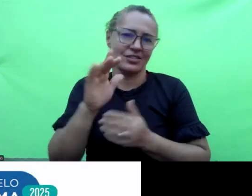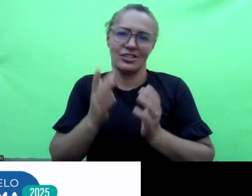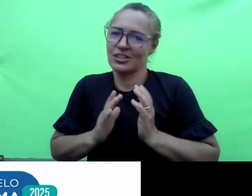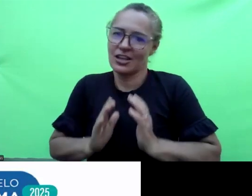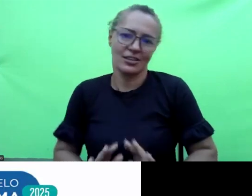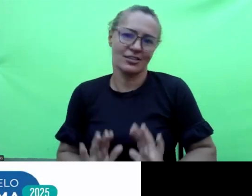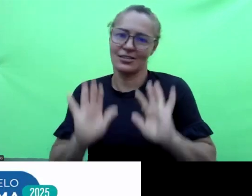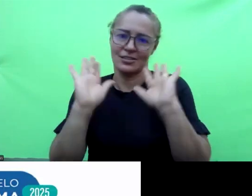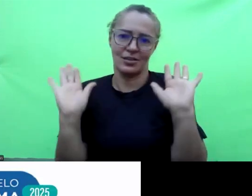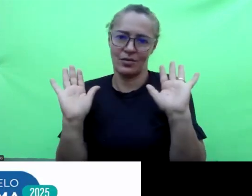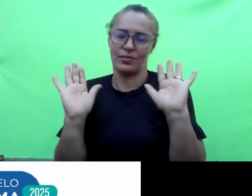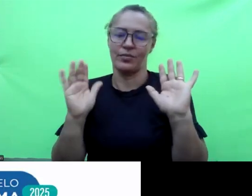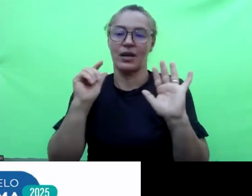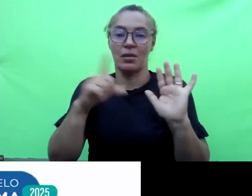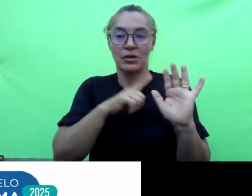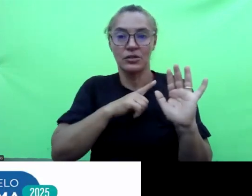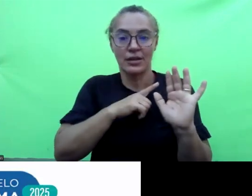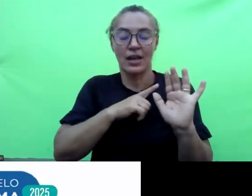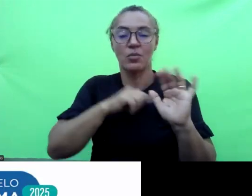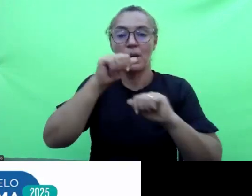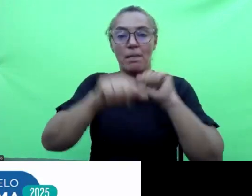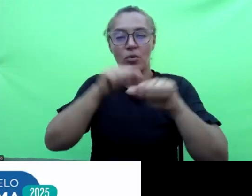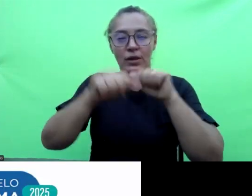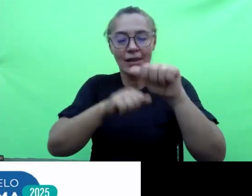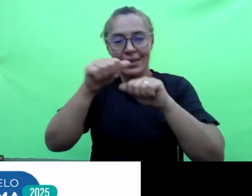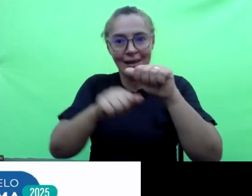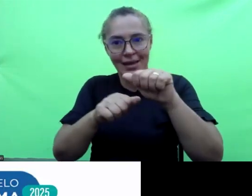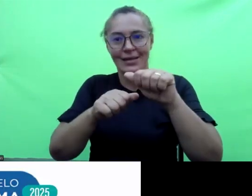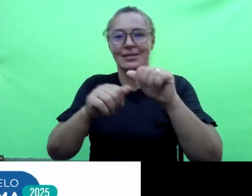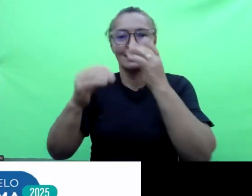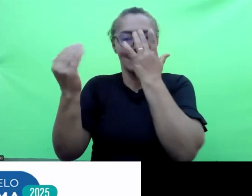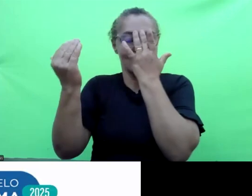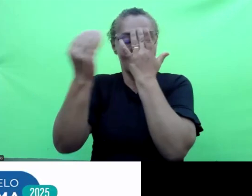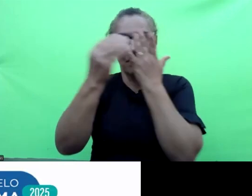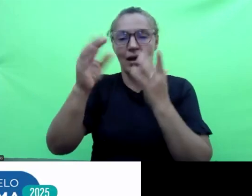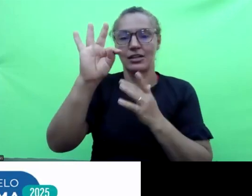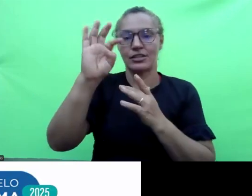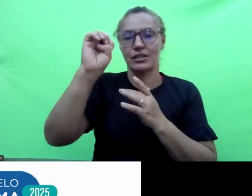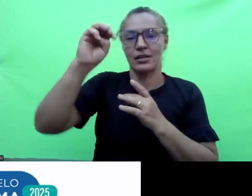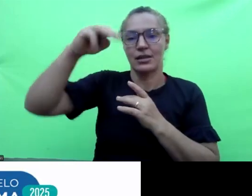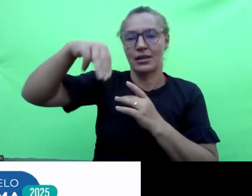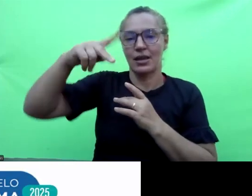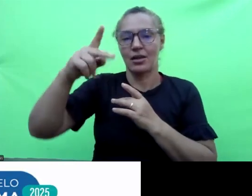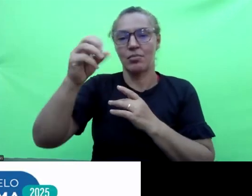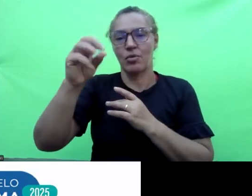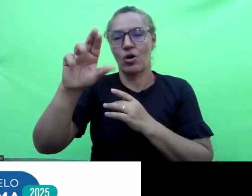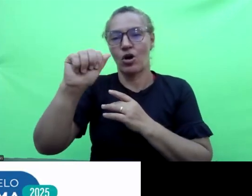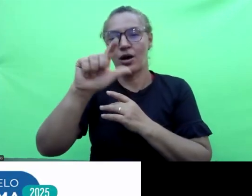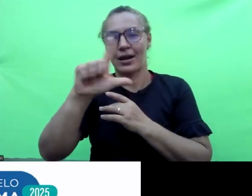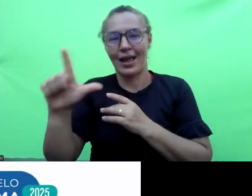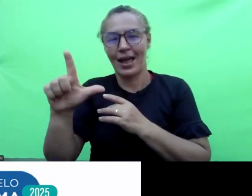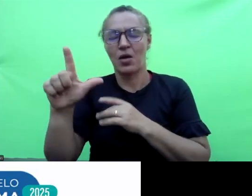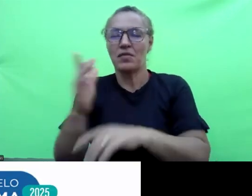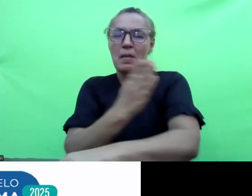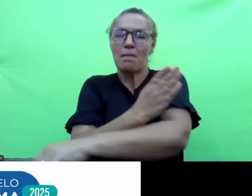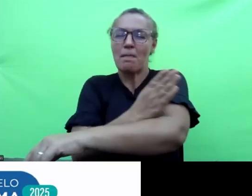tem uma alteração na parte temporal do nervo, né? O nervo tem uma certa palidez nessa região temporal do